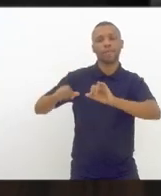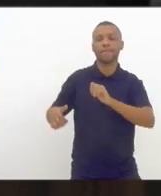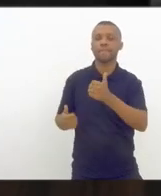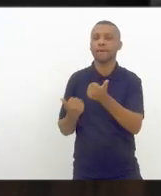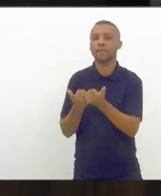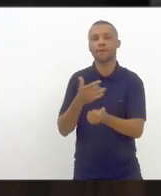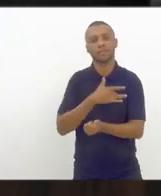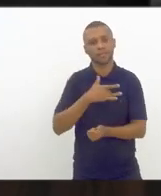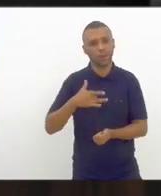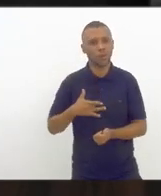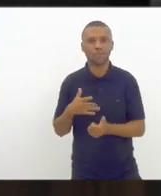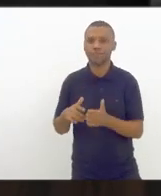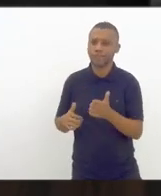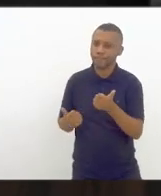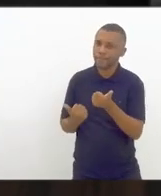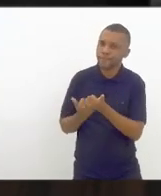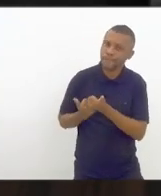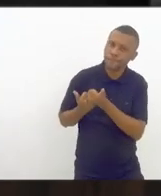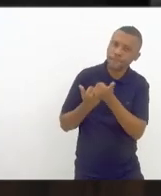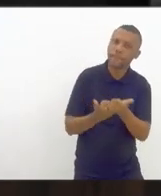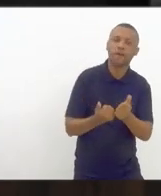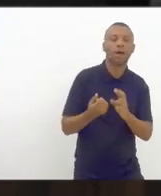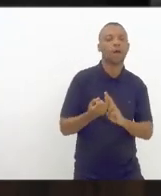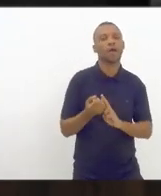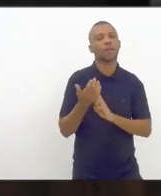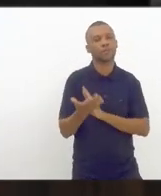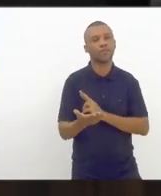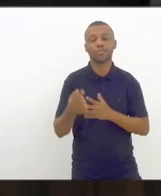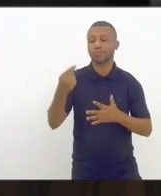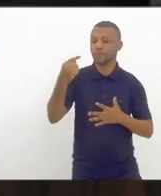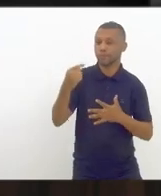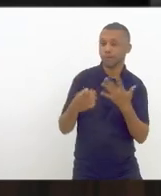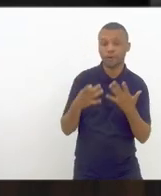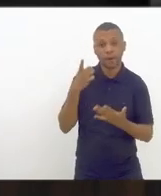Saúde, favorável. De Orçamento, favorável. Relatores, deputados Rodrigo Bacelar,